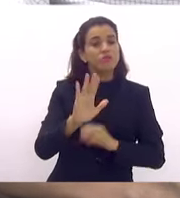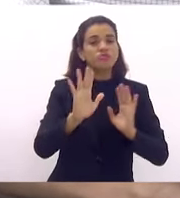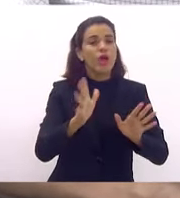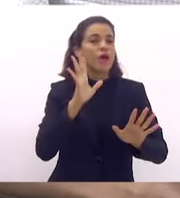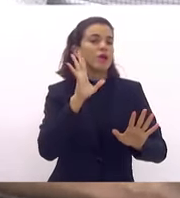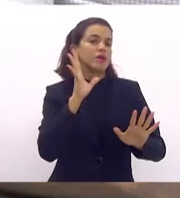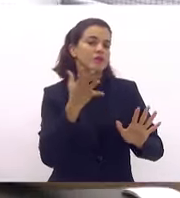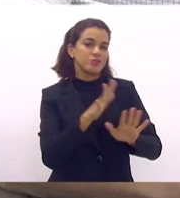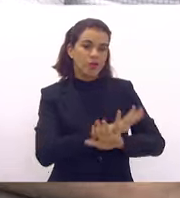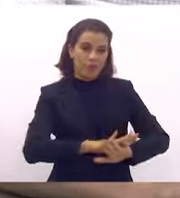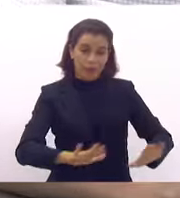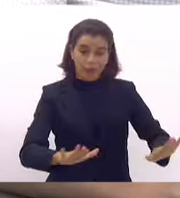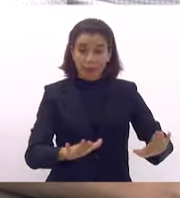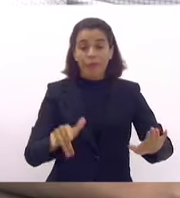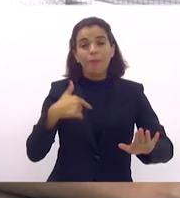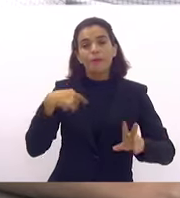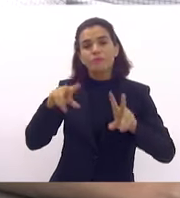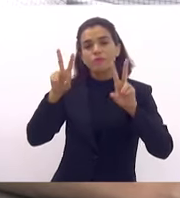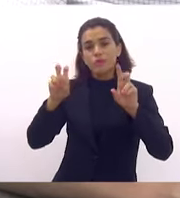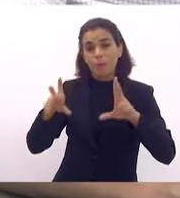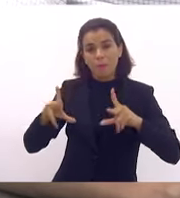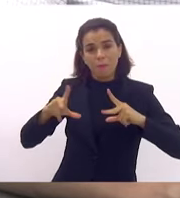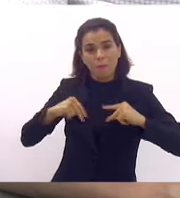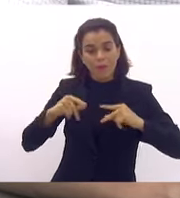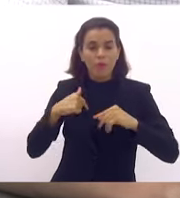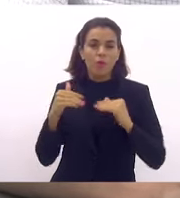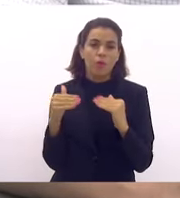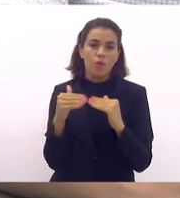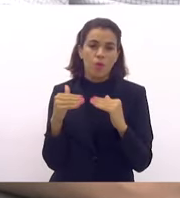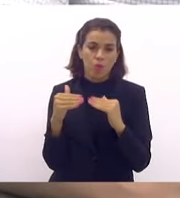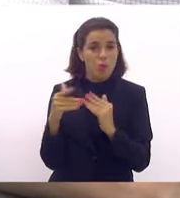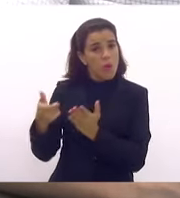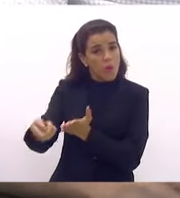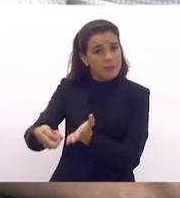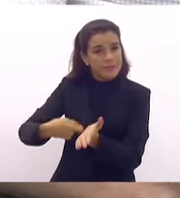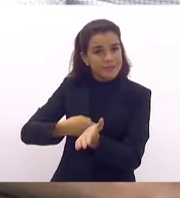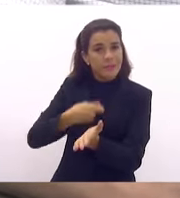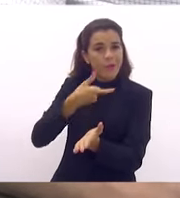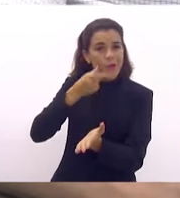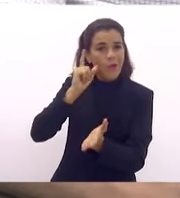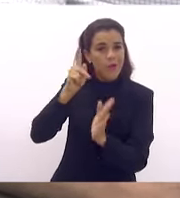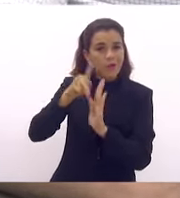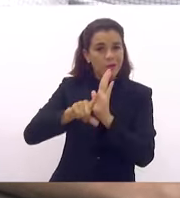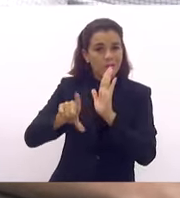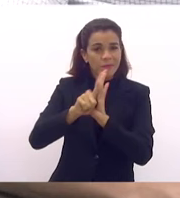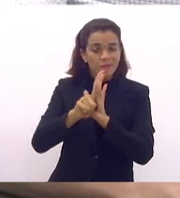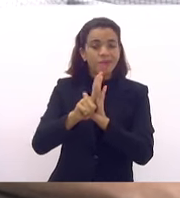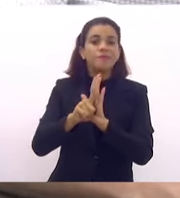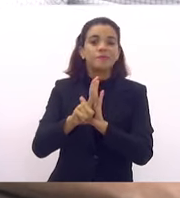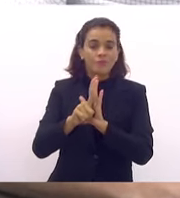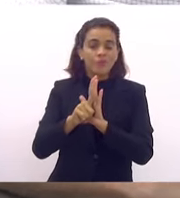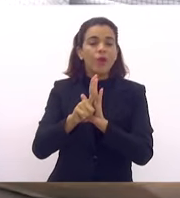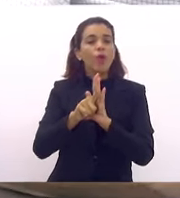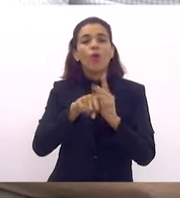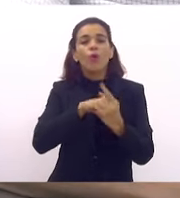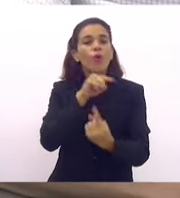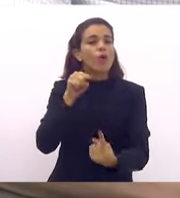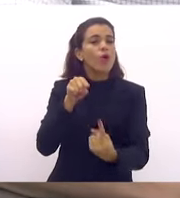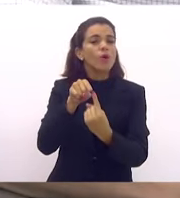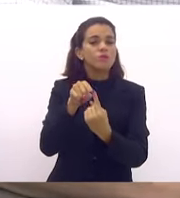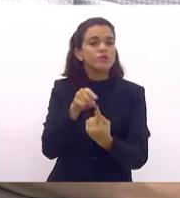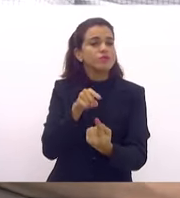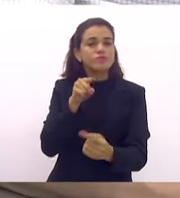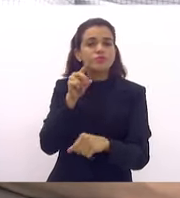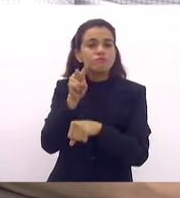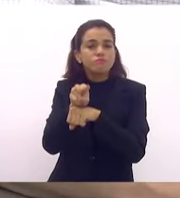queria dizer que, quanto ao mérito, eu concordo com o projeto, inclusive assinei o projeto ontem, no sentido de preservação